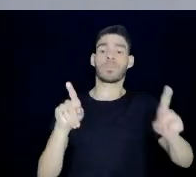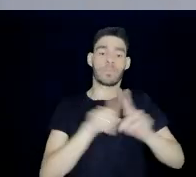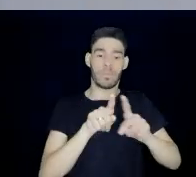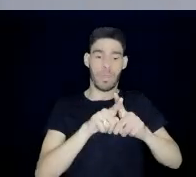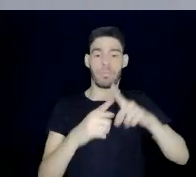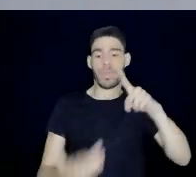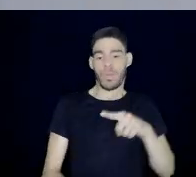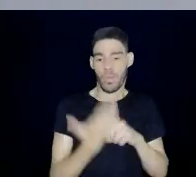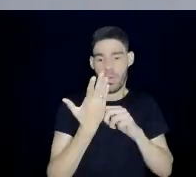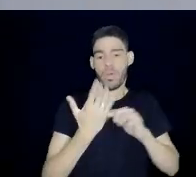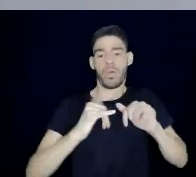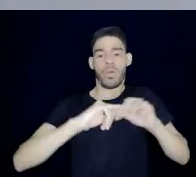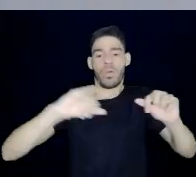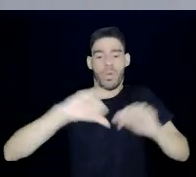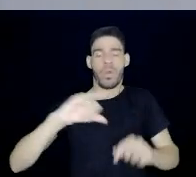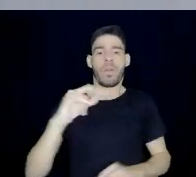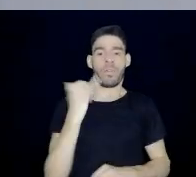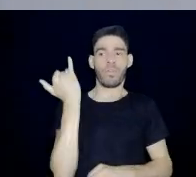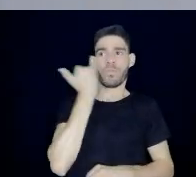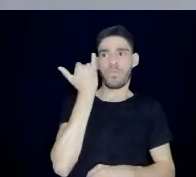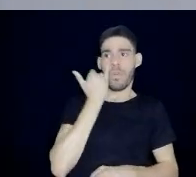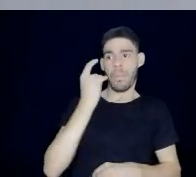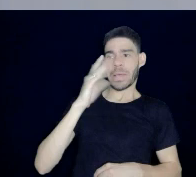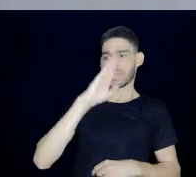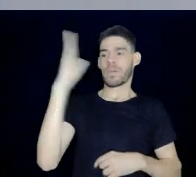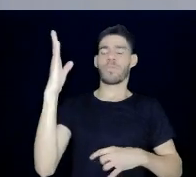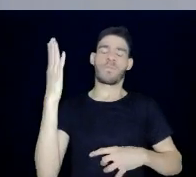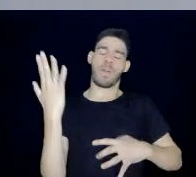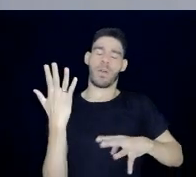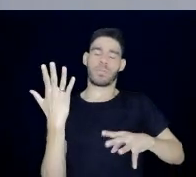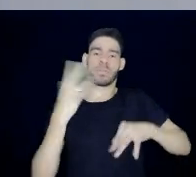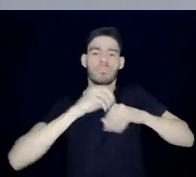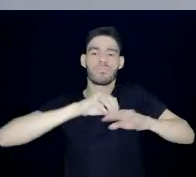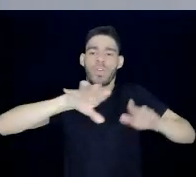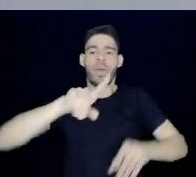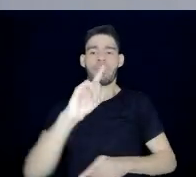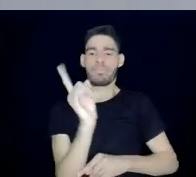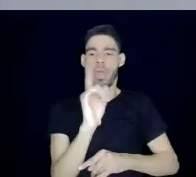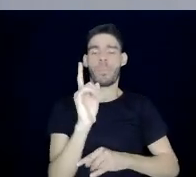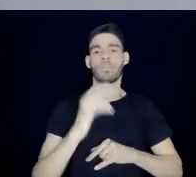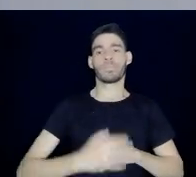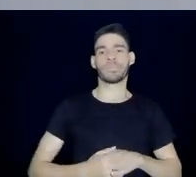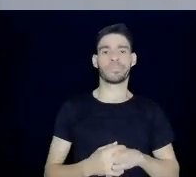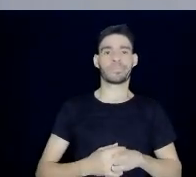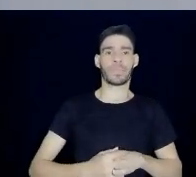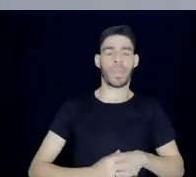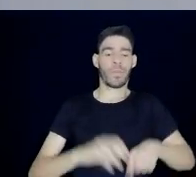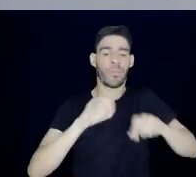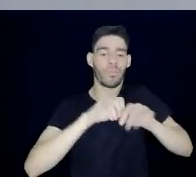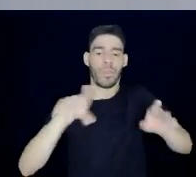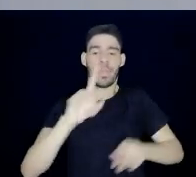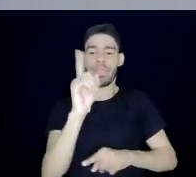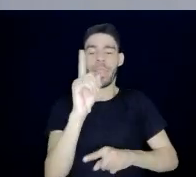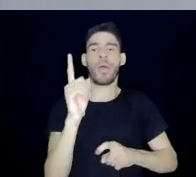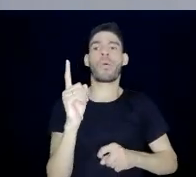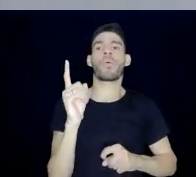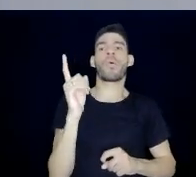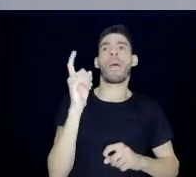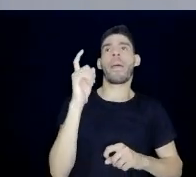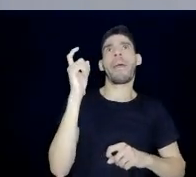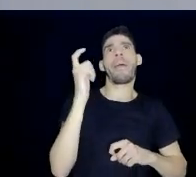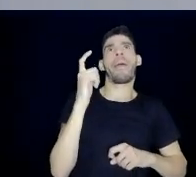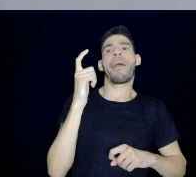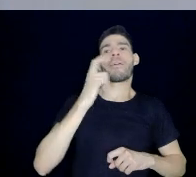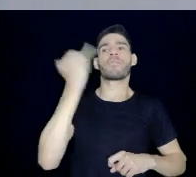das campanhas com a desinformação, com a não difusão de desinformação, com a não difusão das chamadas